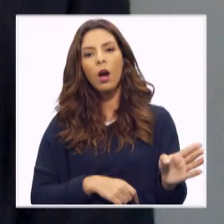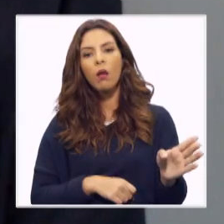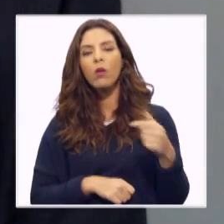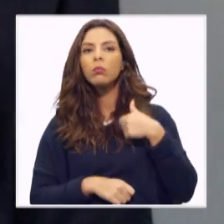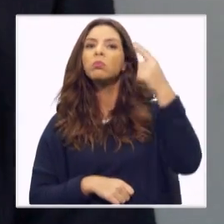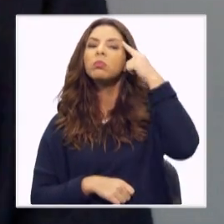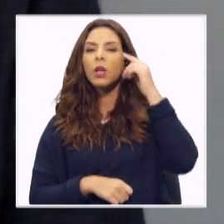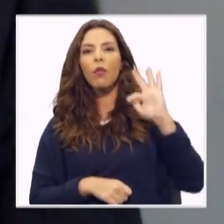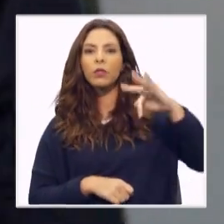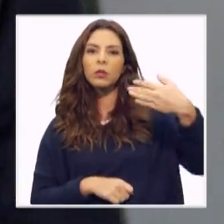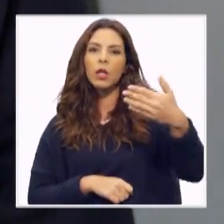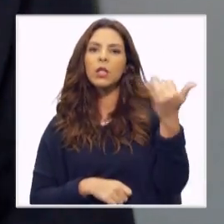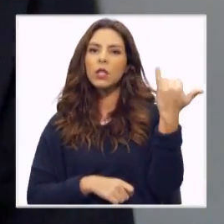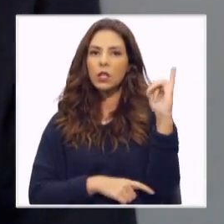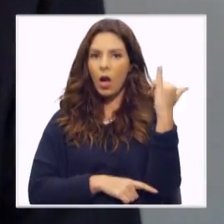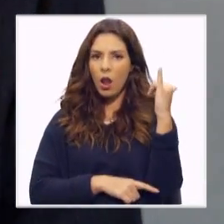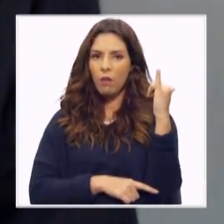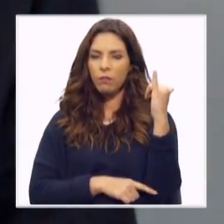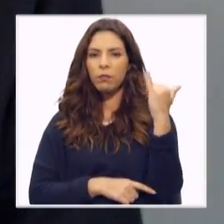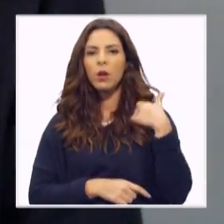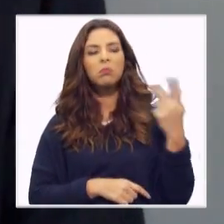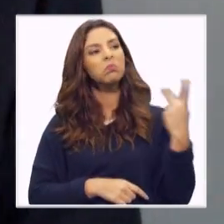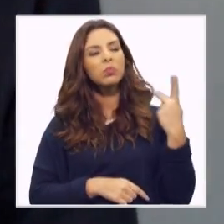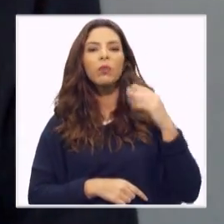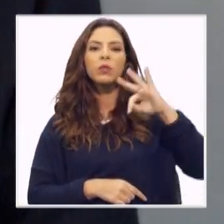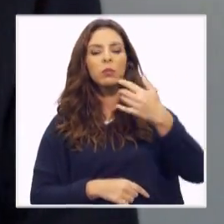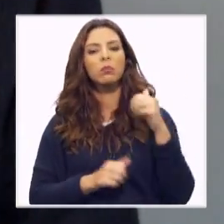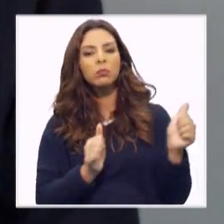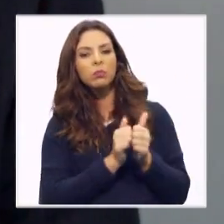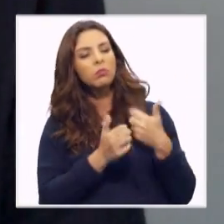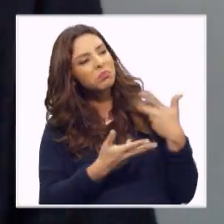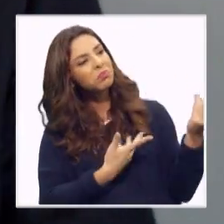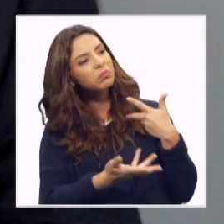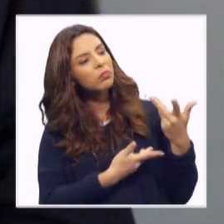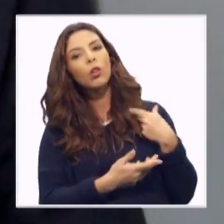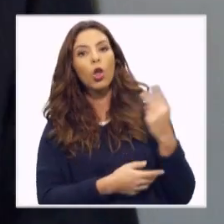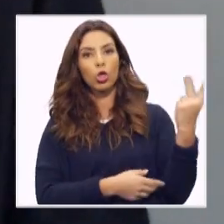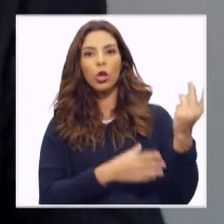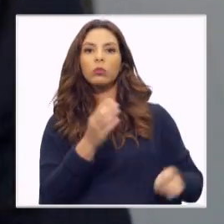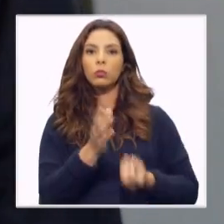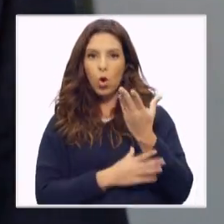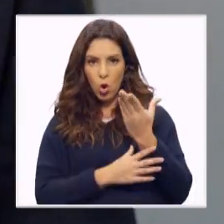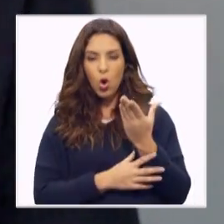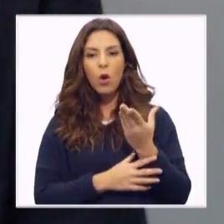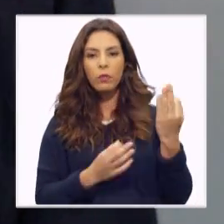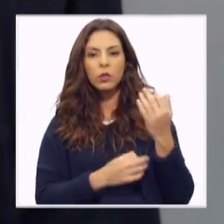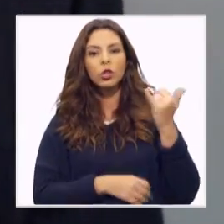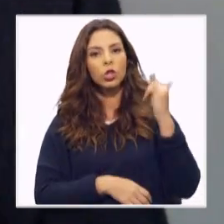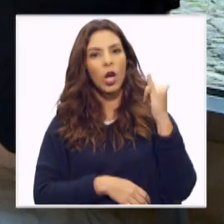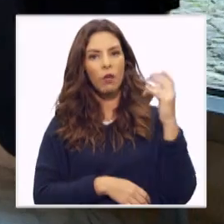o momento concreto foi durante o fim de semana de surf. Nós tínhamos estado a pensar já em algumas ideias e nós, os atuais fundadores da